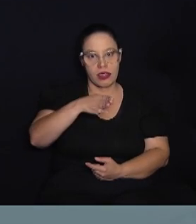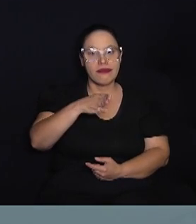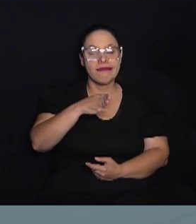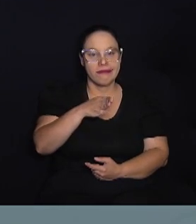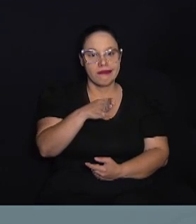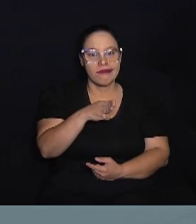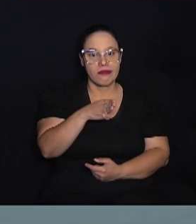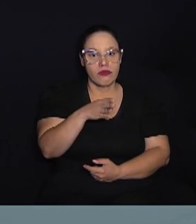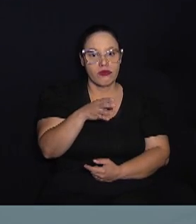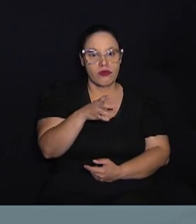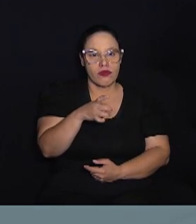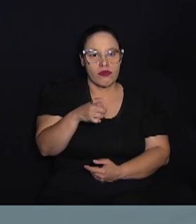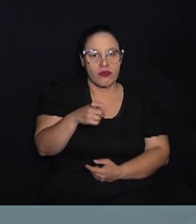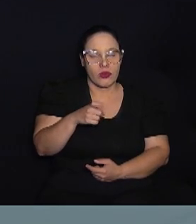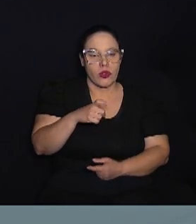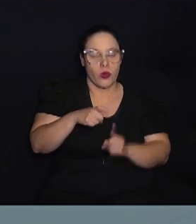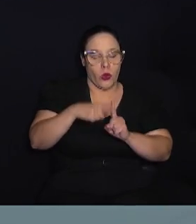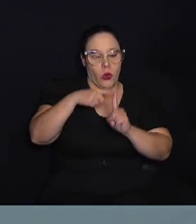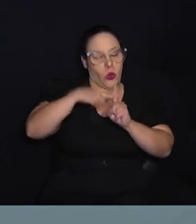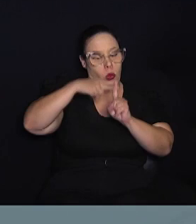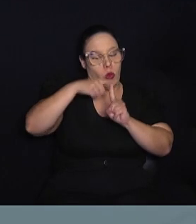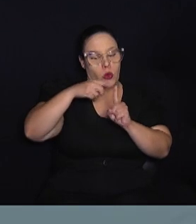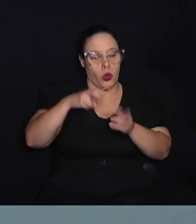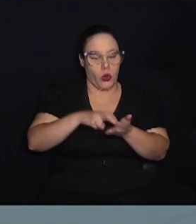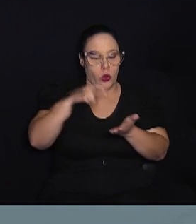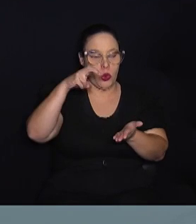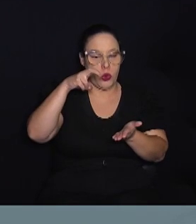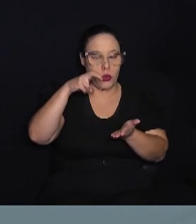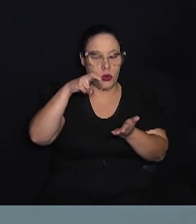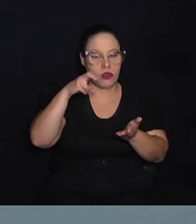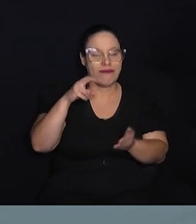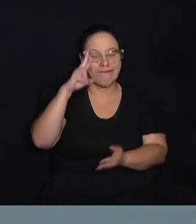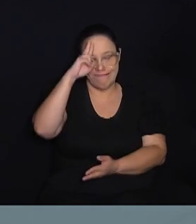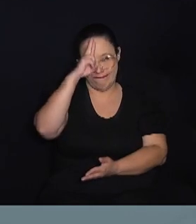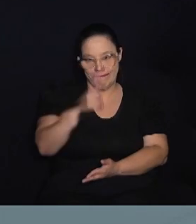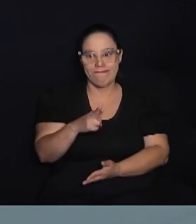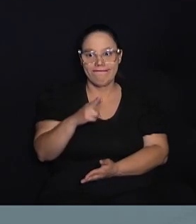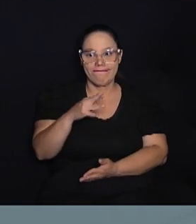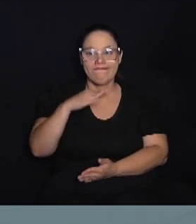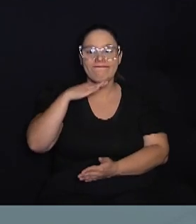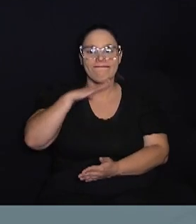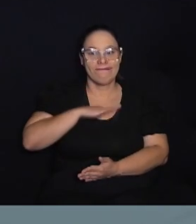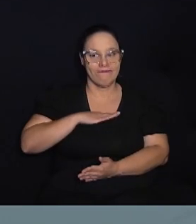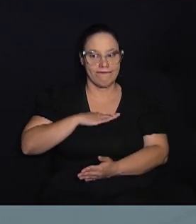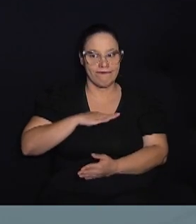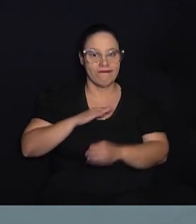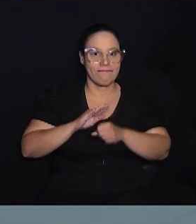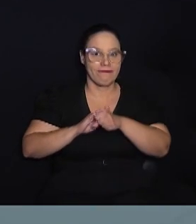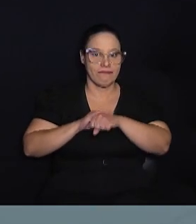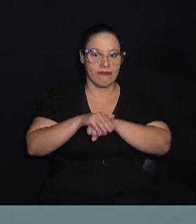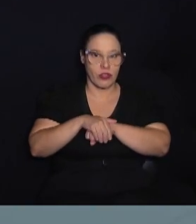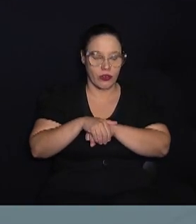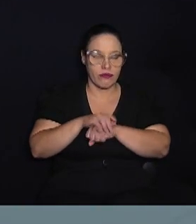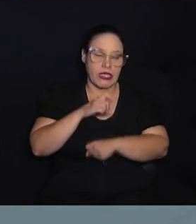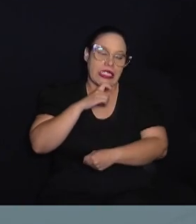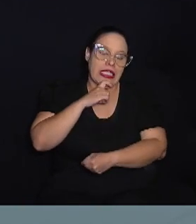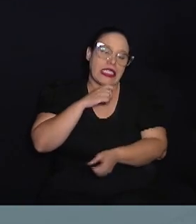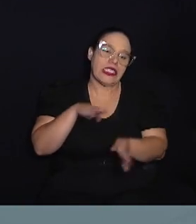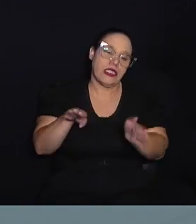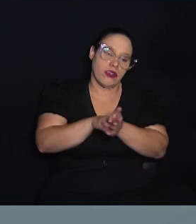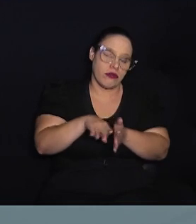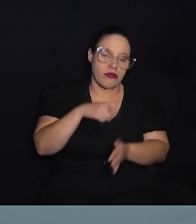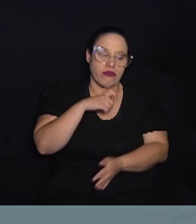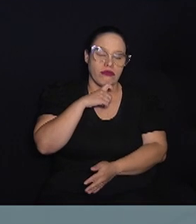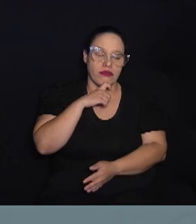agora nessa época em que amplitude térmica da manhã até o período da hora do almoço do período da tarde e a volta a esfriar À